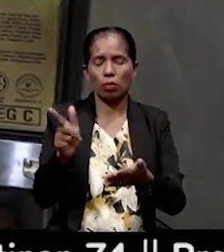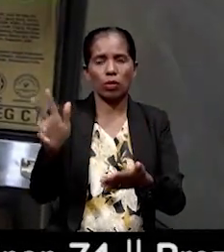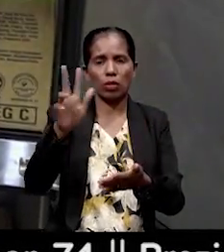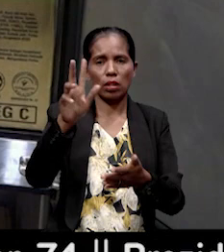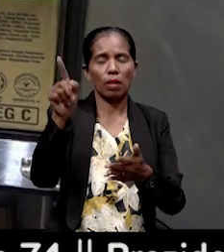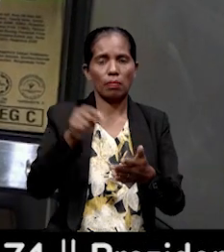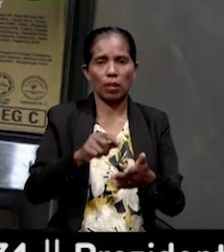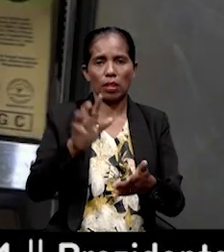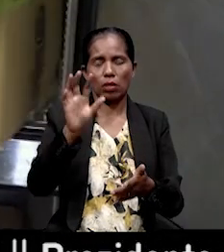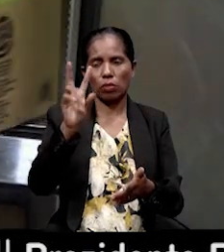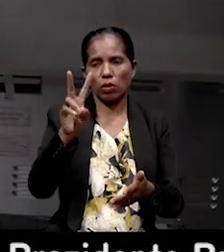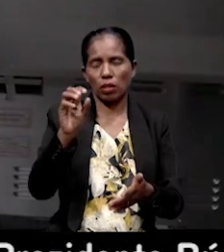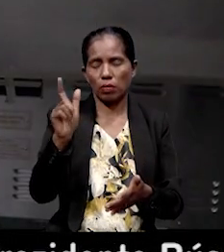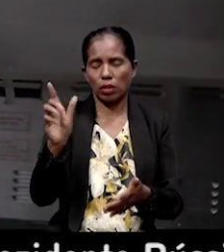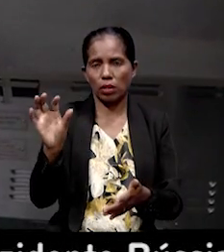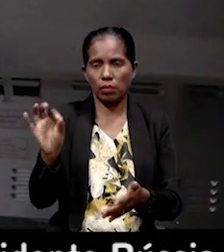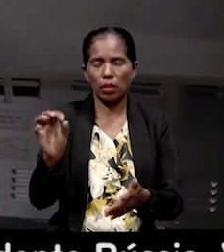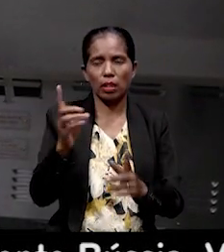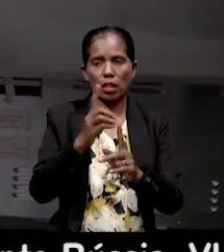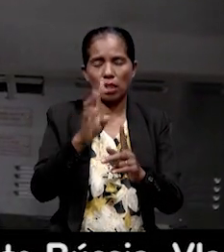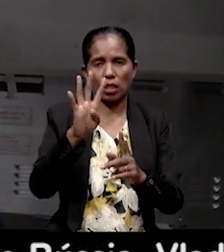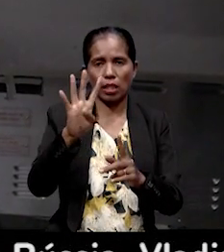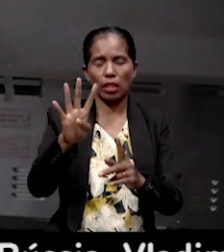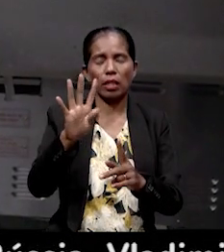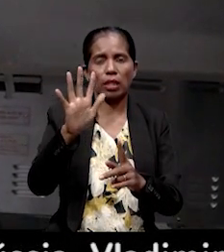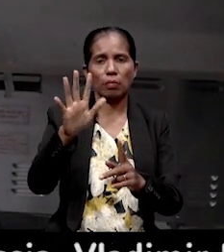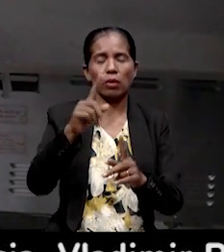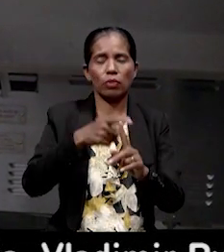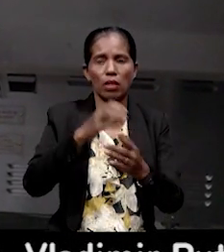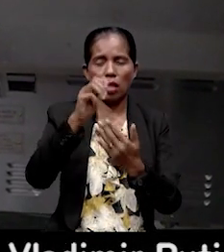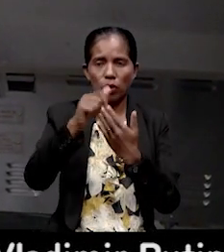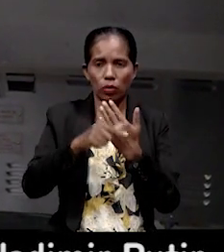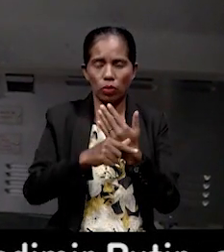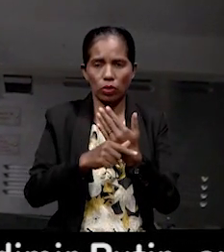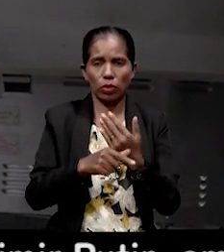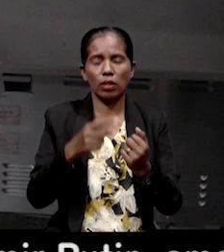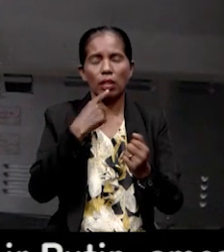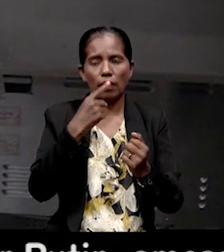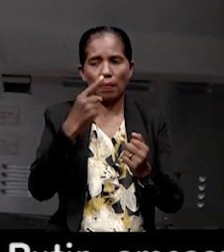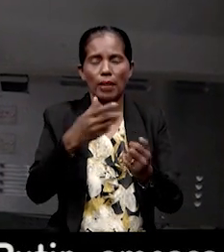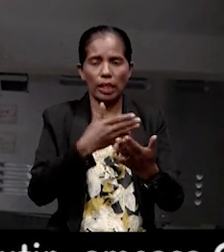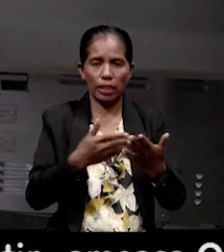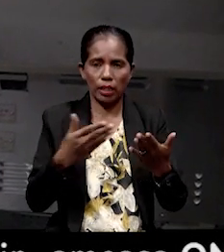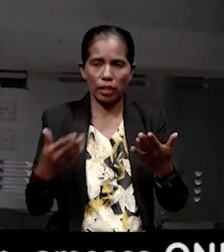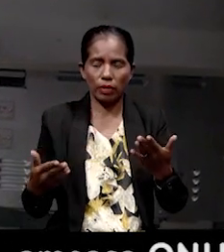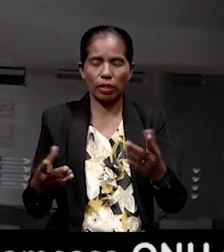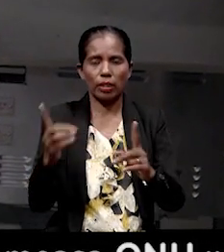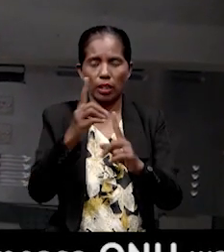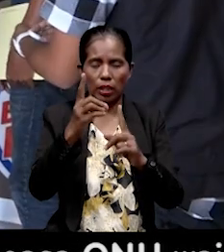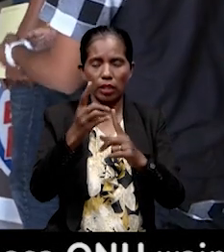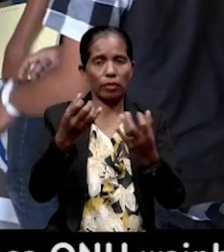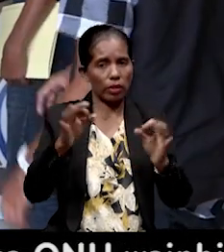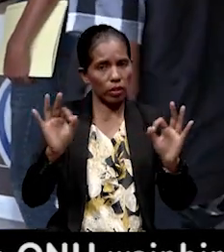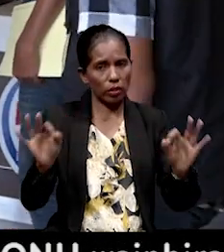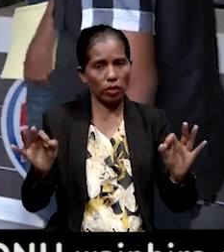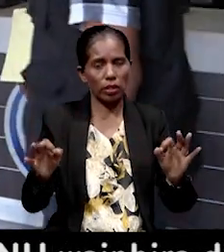Rua Sia Loron Lima Fulan Agosto e artigo 900 a linha B hateten sasan Sira nebe liu prazo na